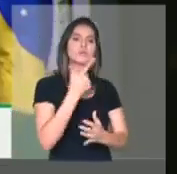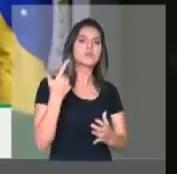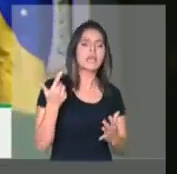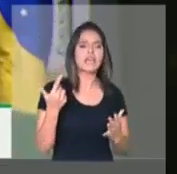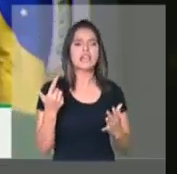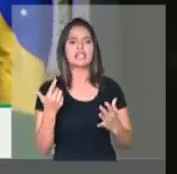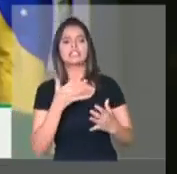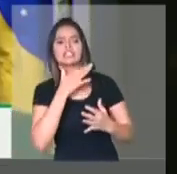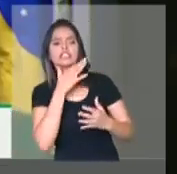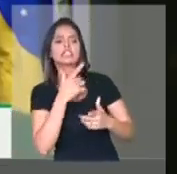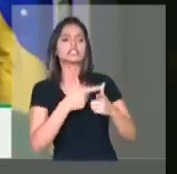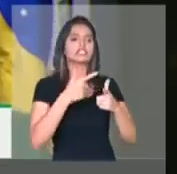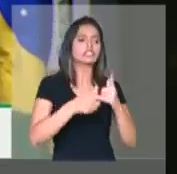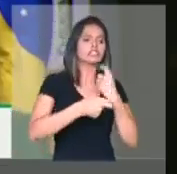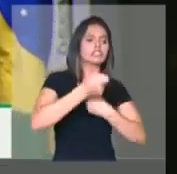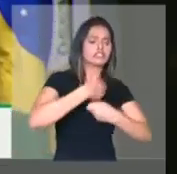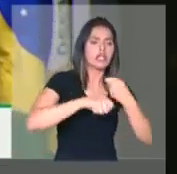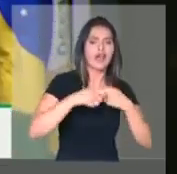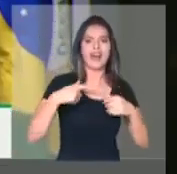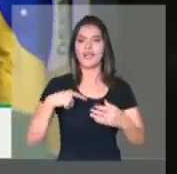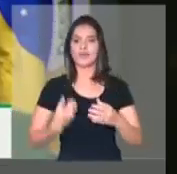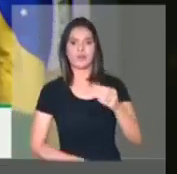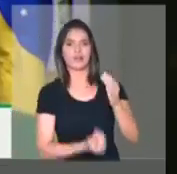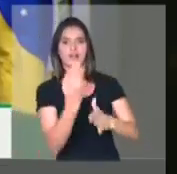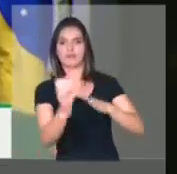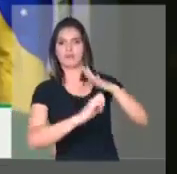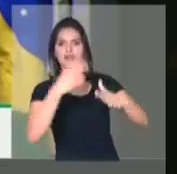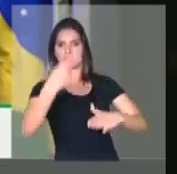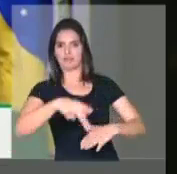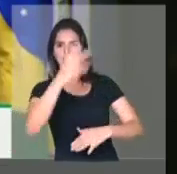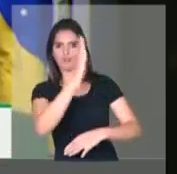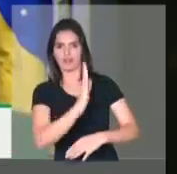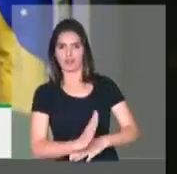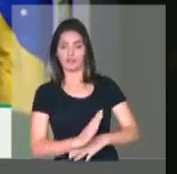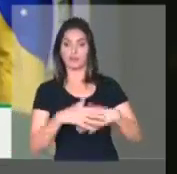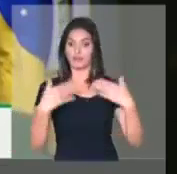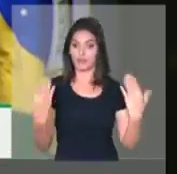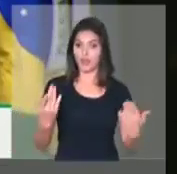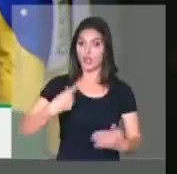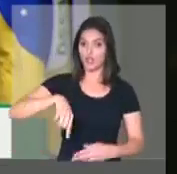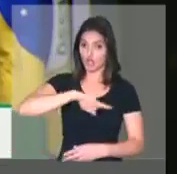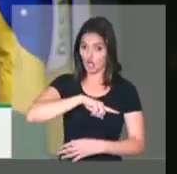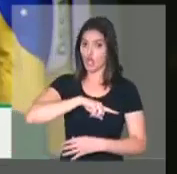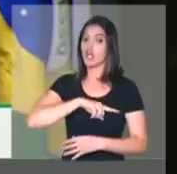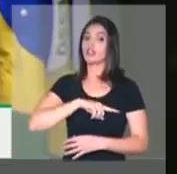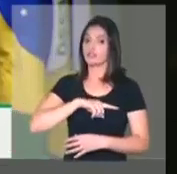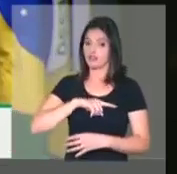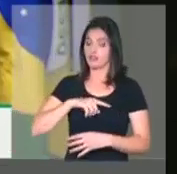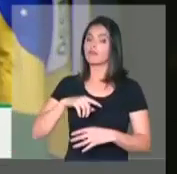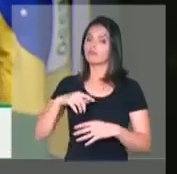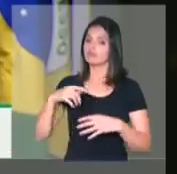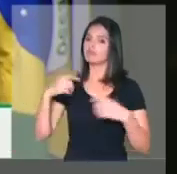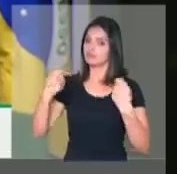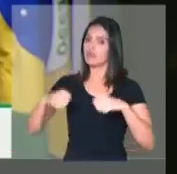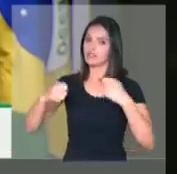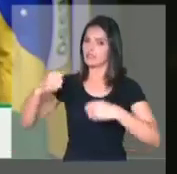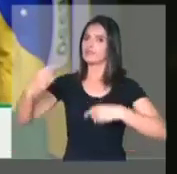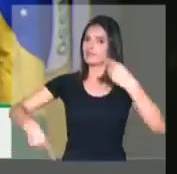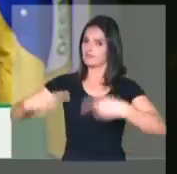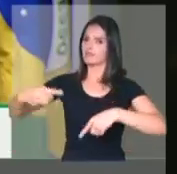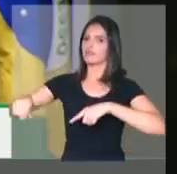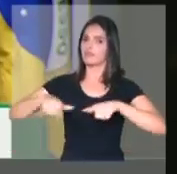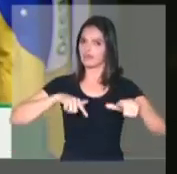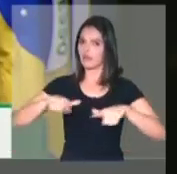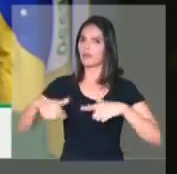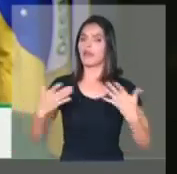econômica, da qual a Câmara Federal não se absteve em debater e ainda tem muito